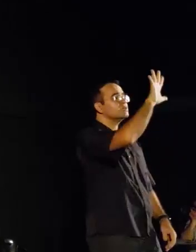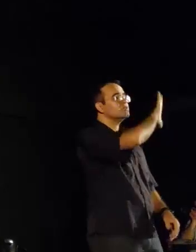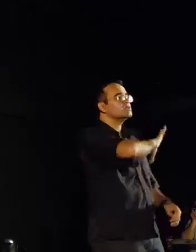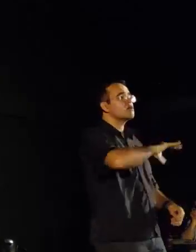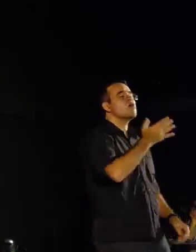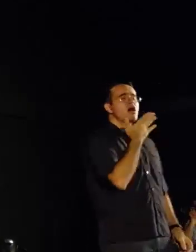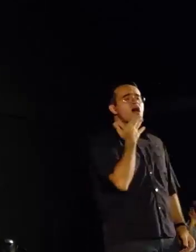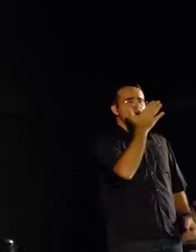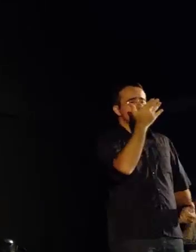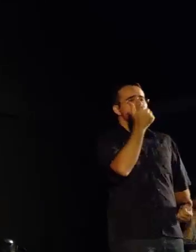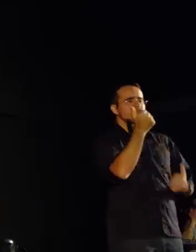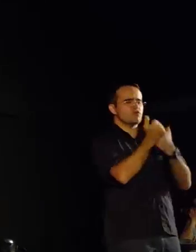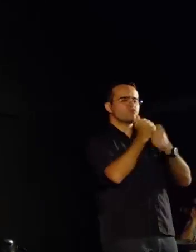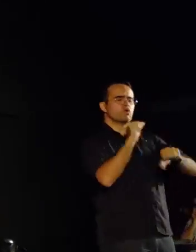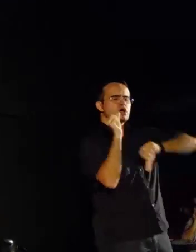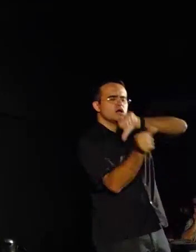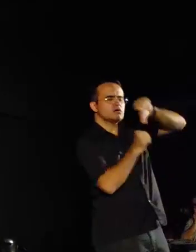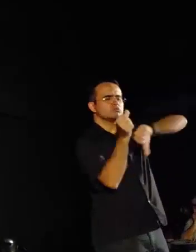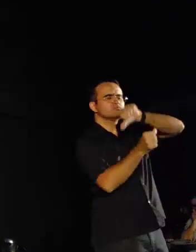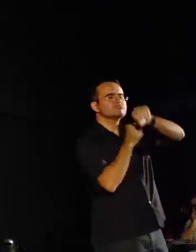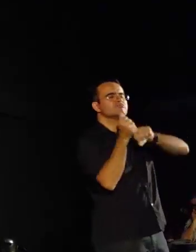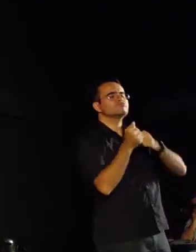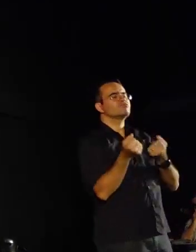das reformas de base do senhor João Goulart.